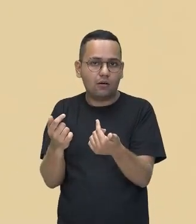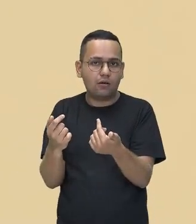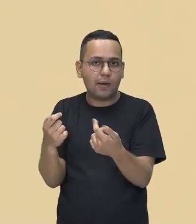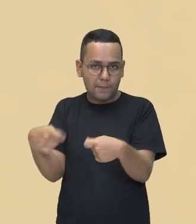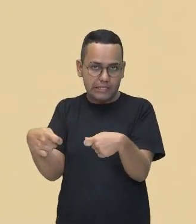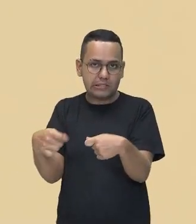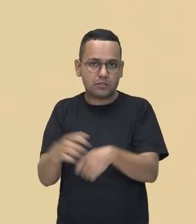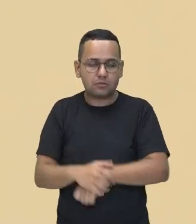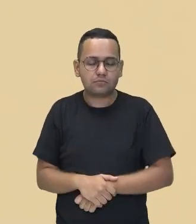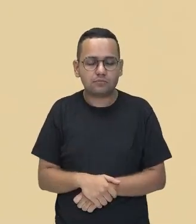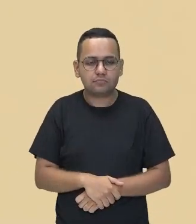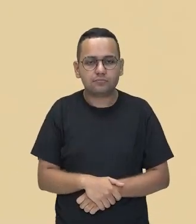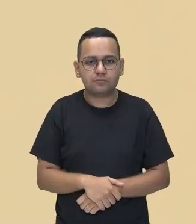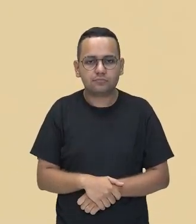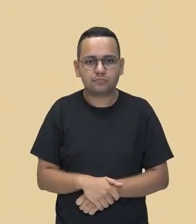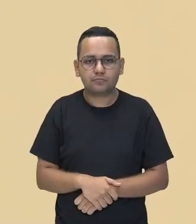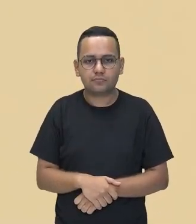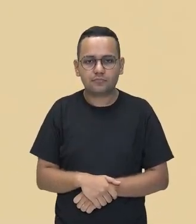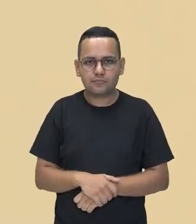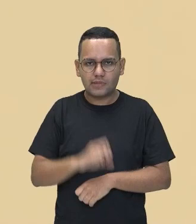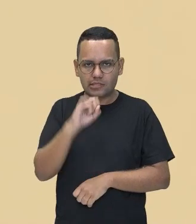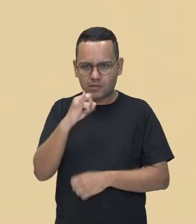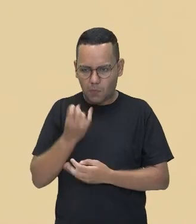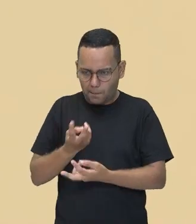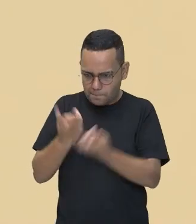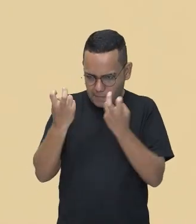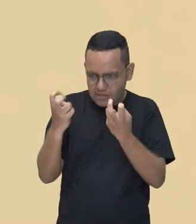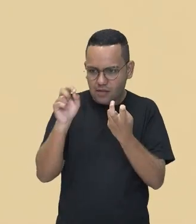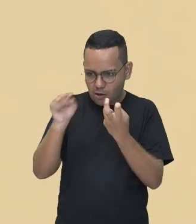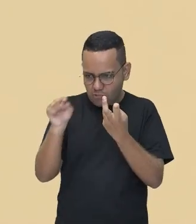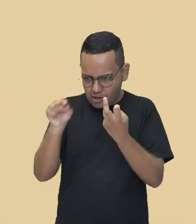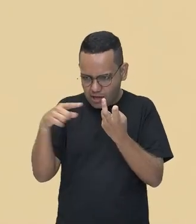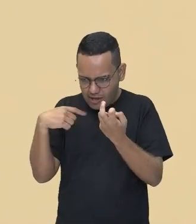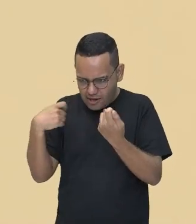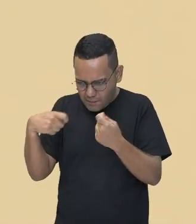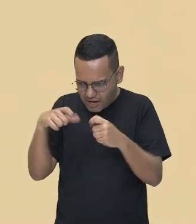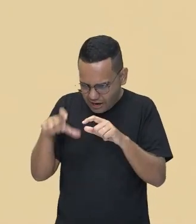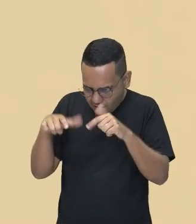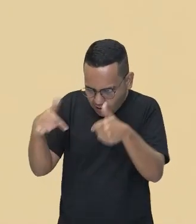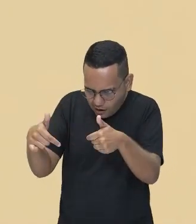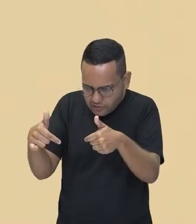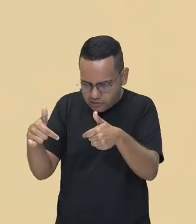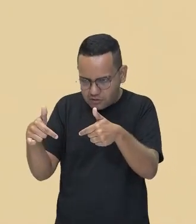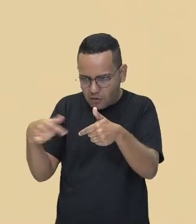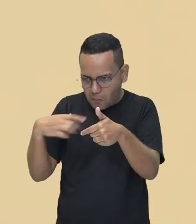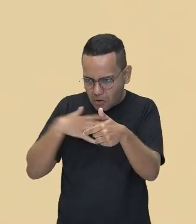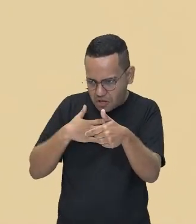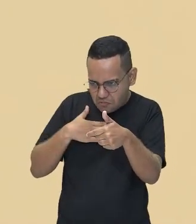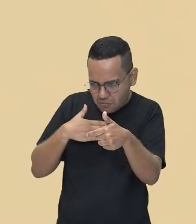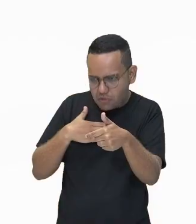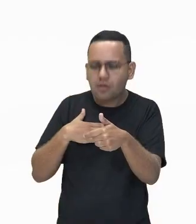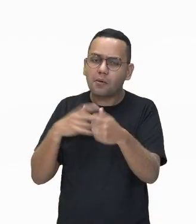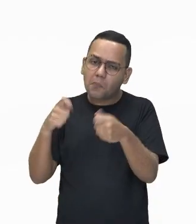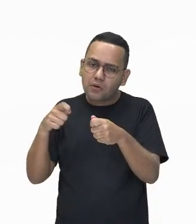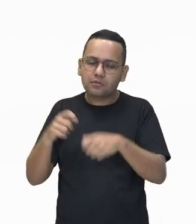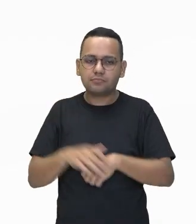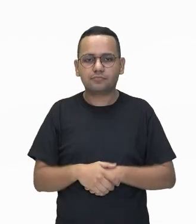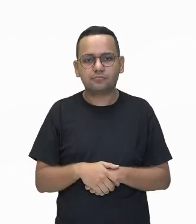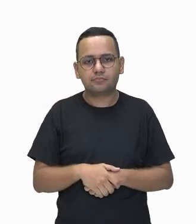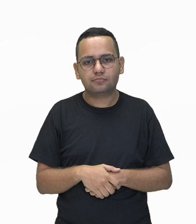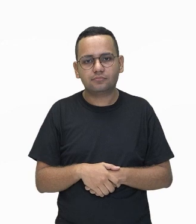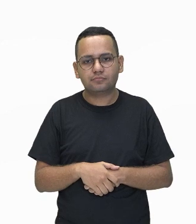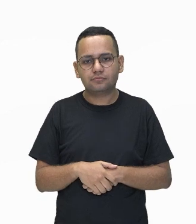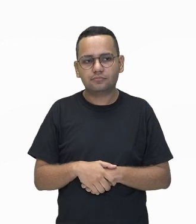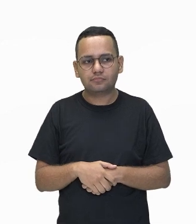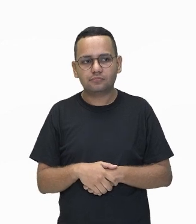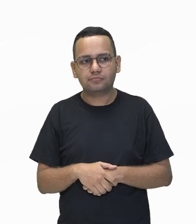se você enxerga potencialidades, por que não, então, executar, tá? Então, acompanha ali comigo, olha só, nesse